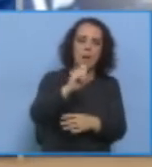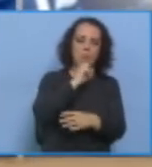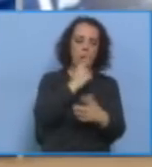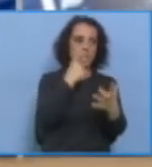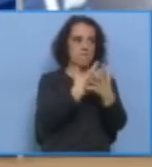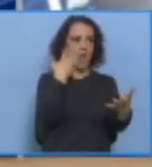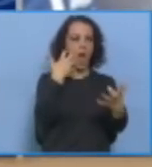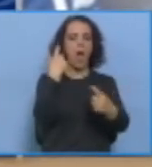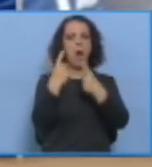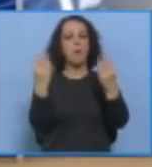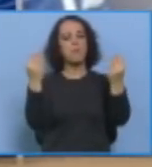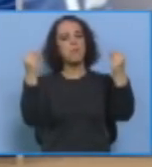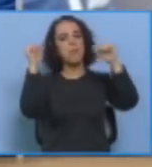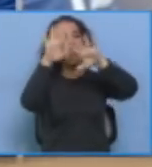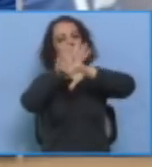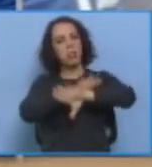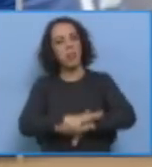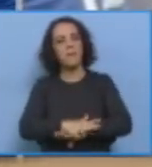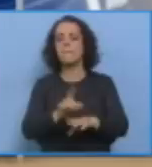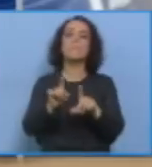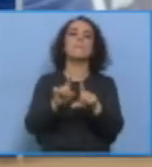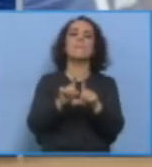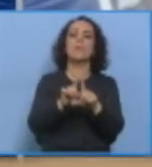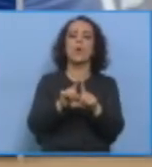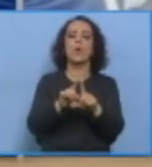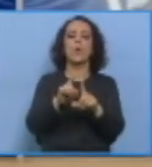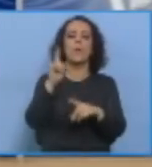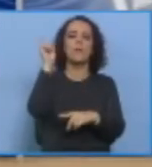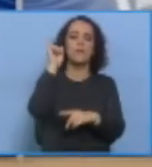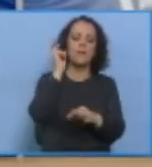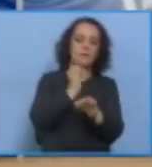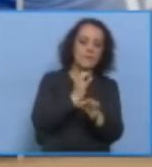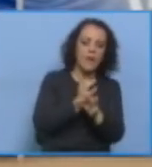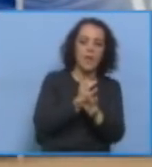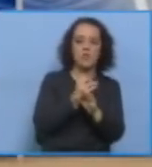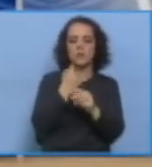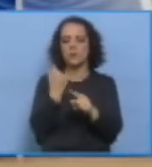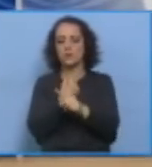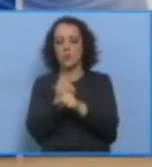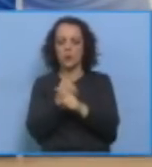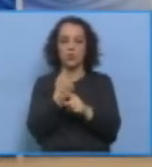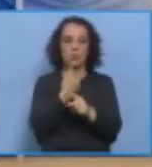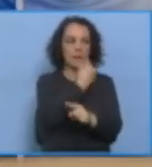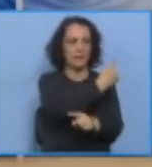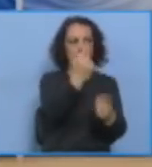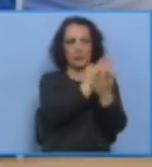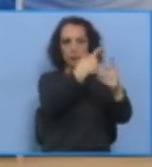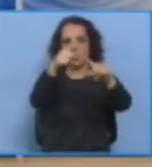não é? Até os próprios procedimentos das celebrações, todos, às tantas materializamos isto de forma muito